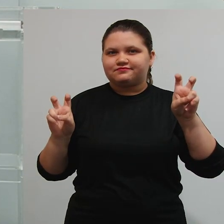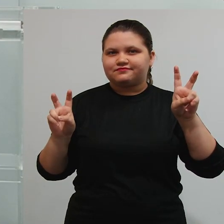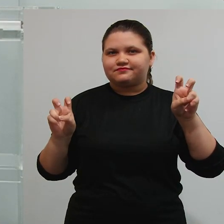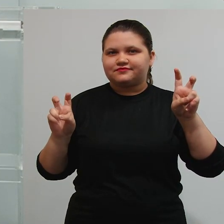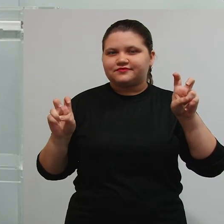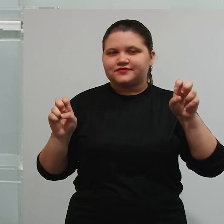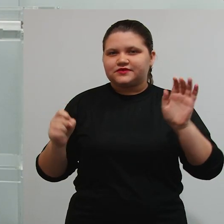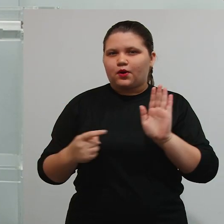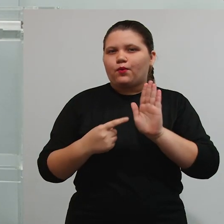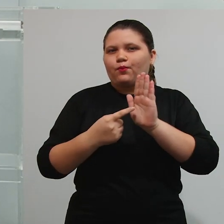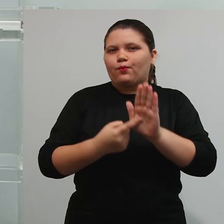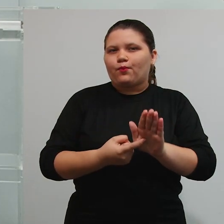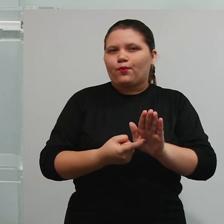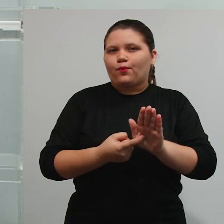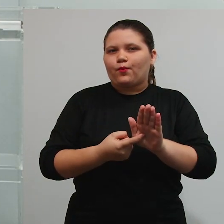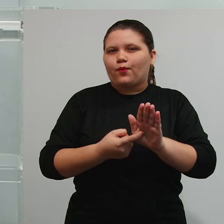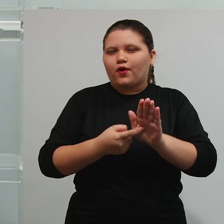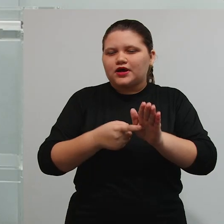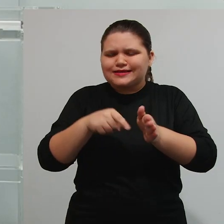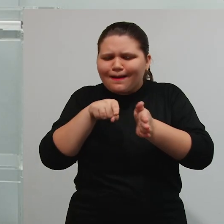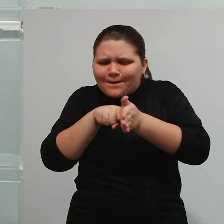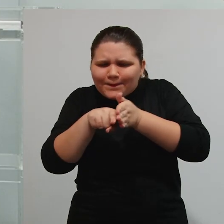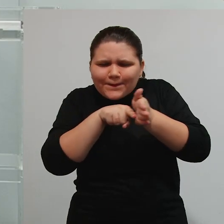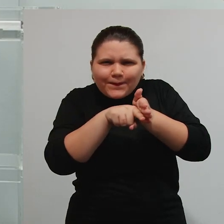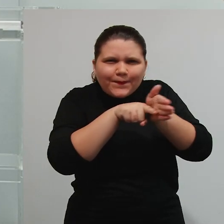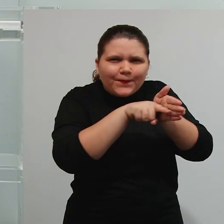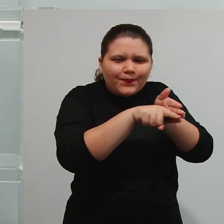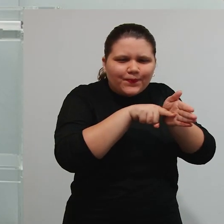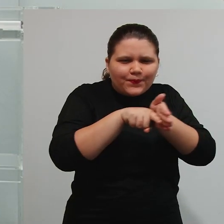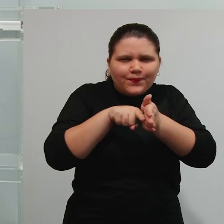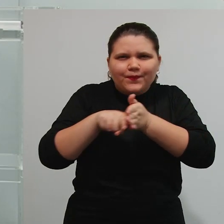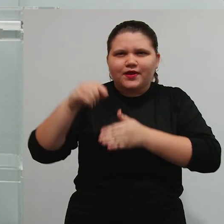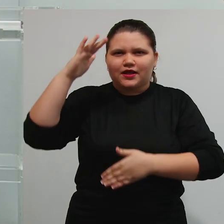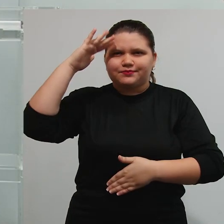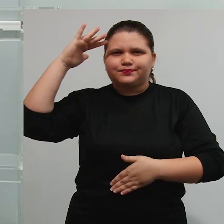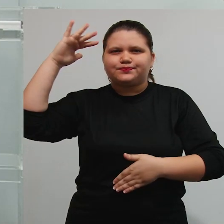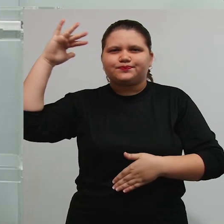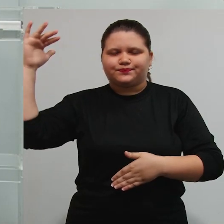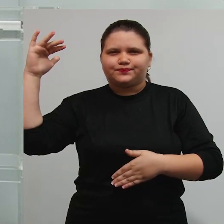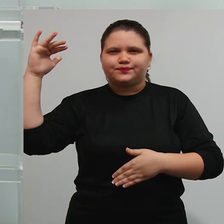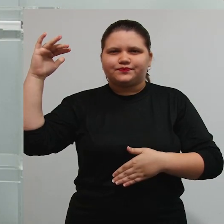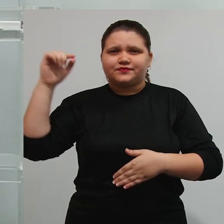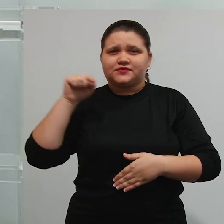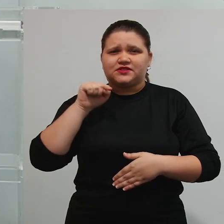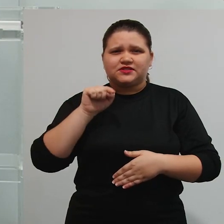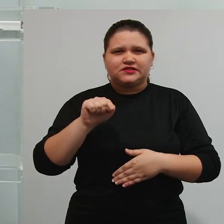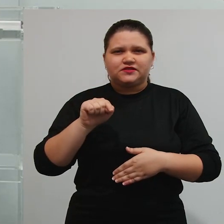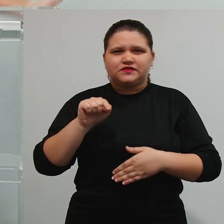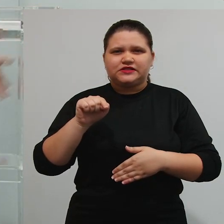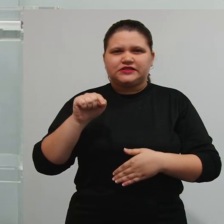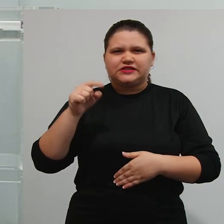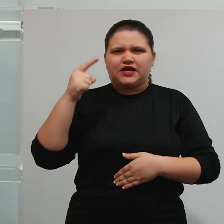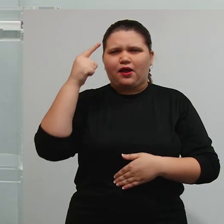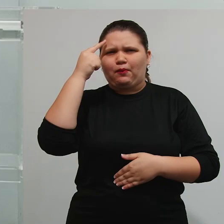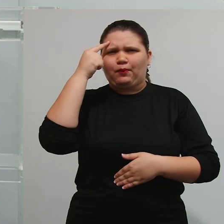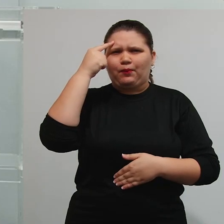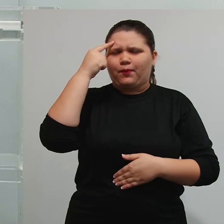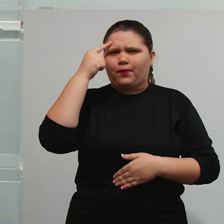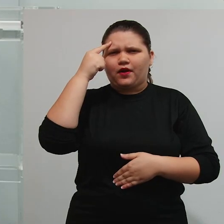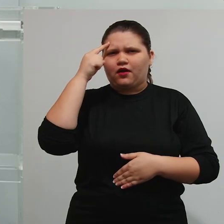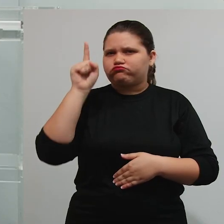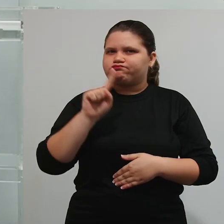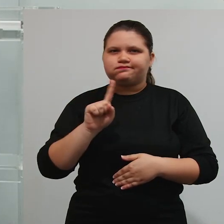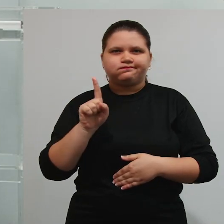porque demonstra o seu aprofundamento teórico sobre o assunto. Você não inventou a roda de